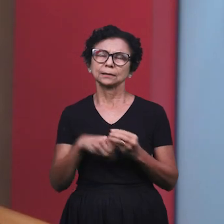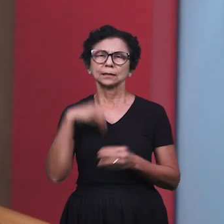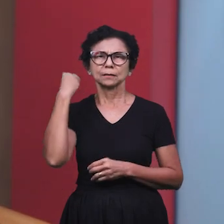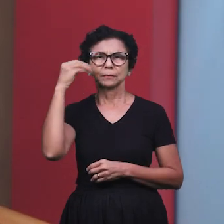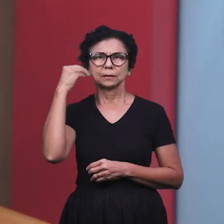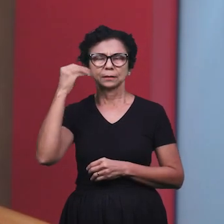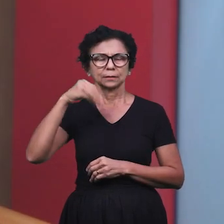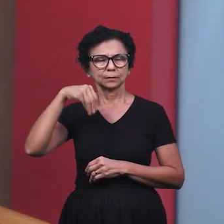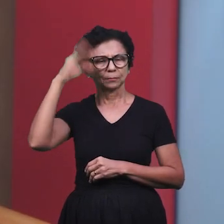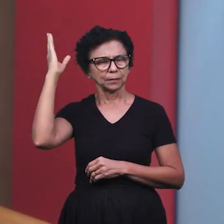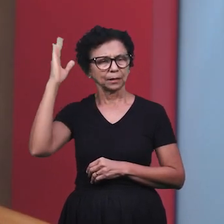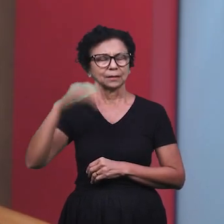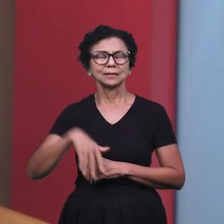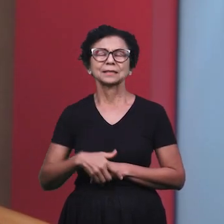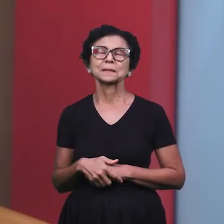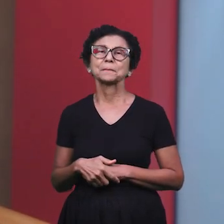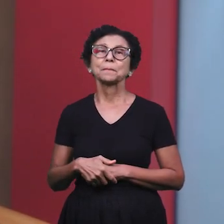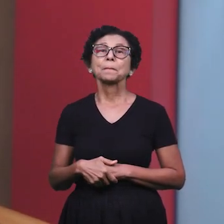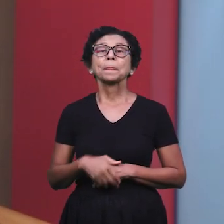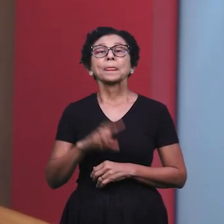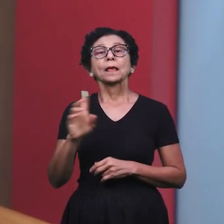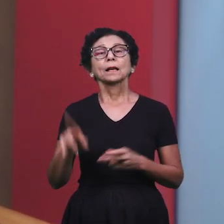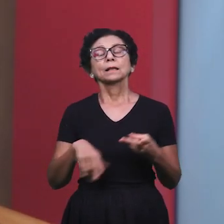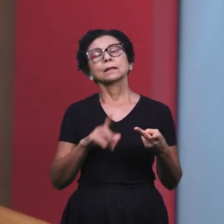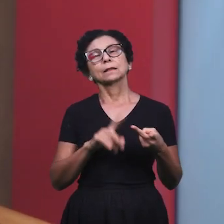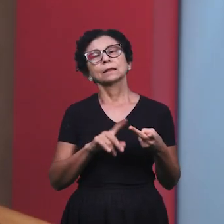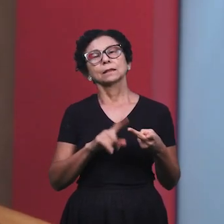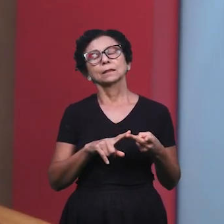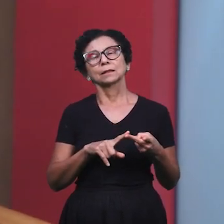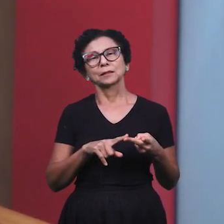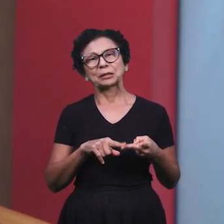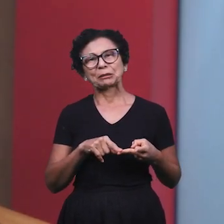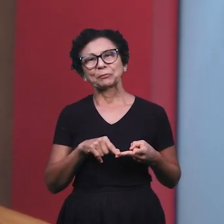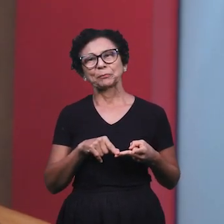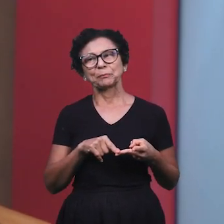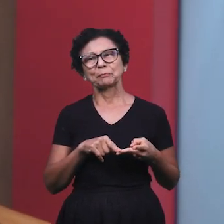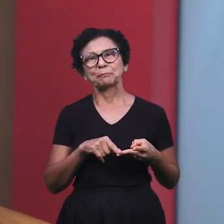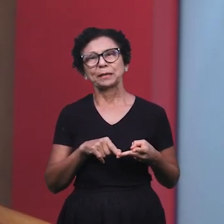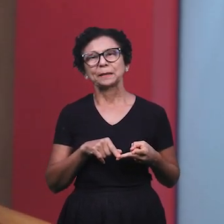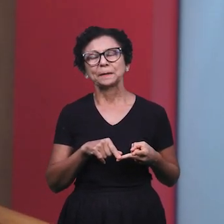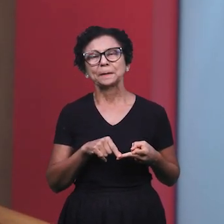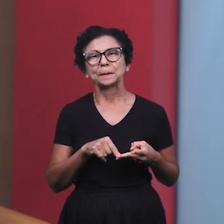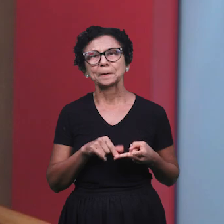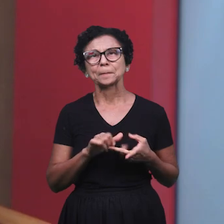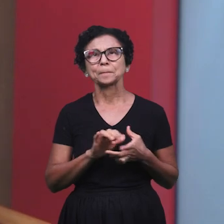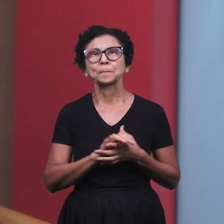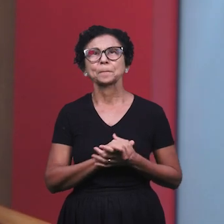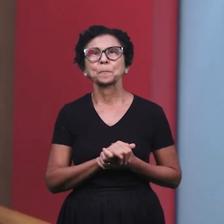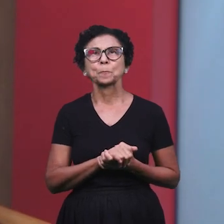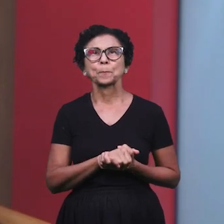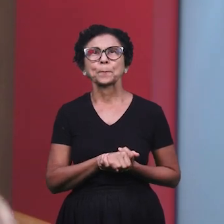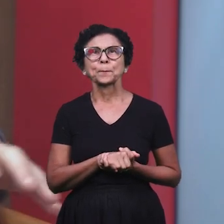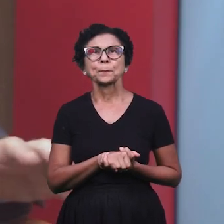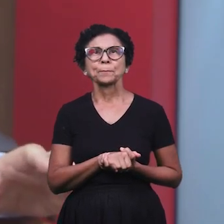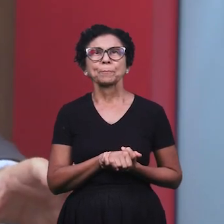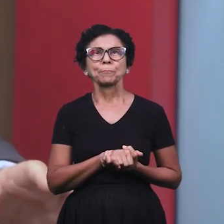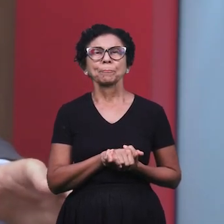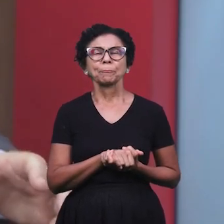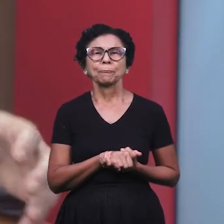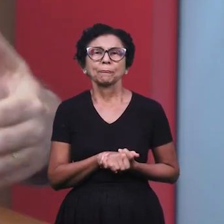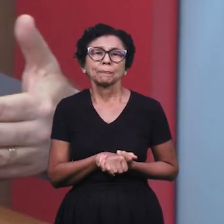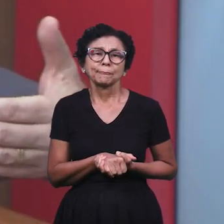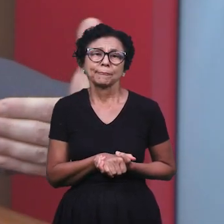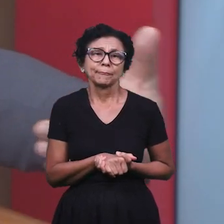acho que é uma forma. A outra forma é no apoio ao uso dos